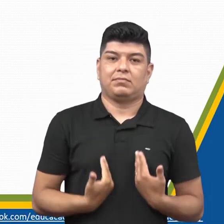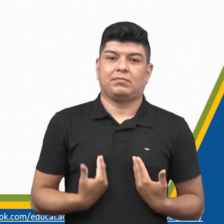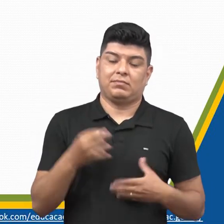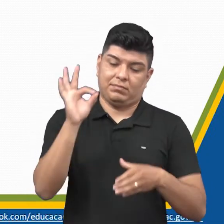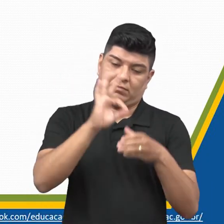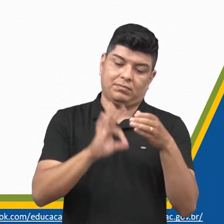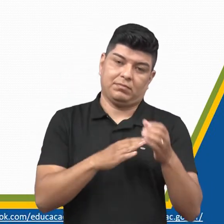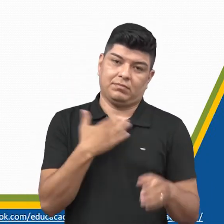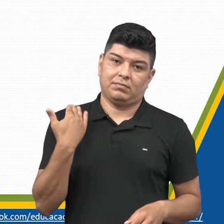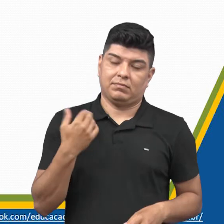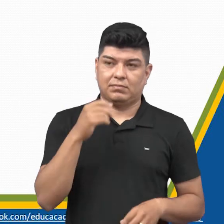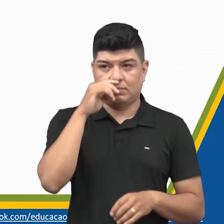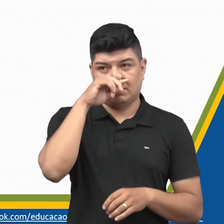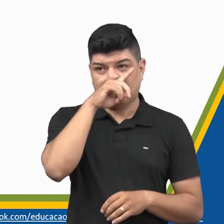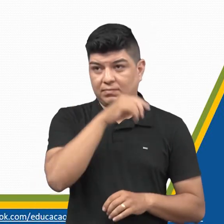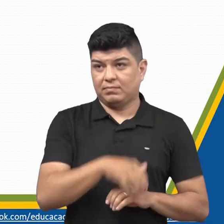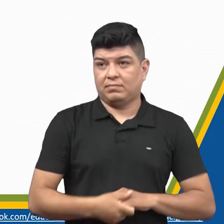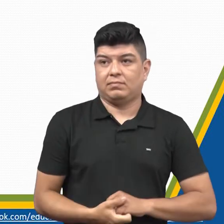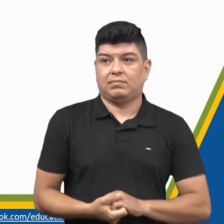na água.